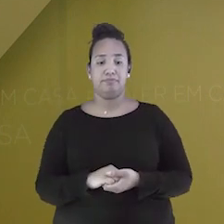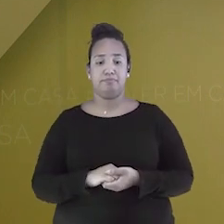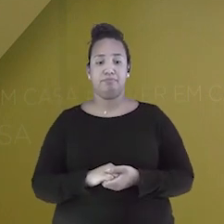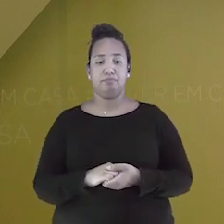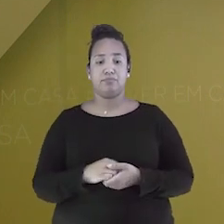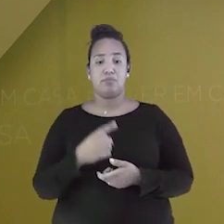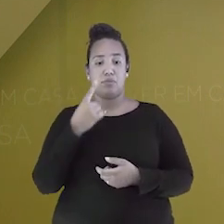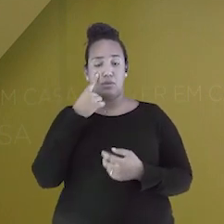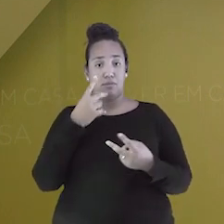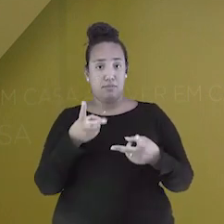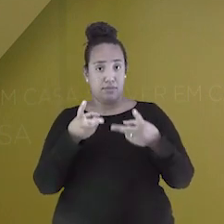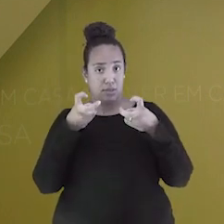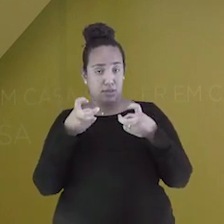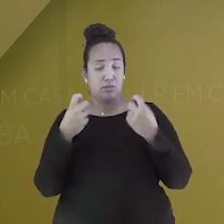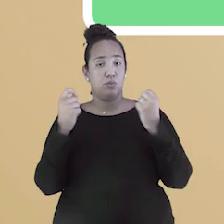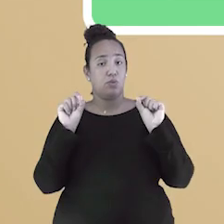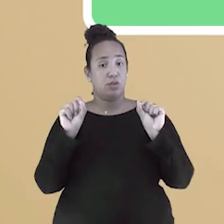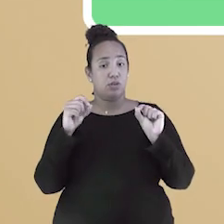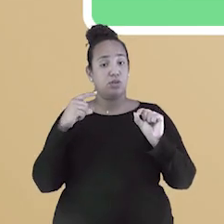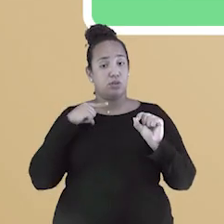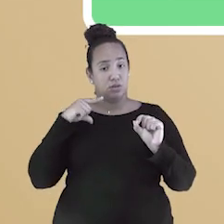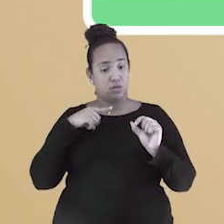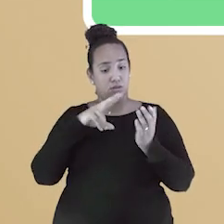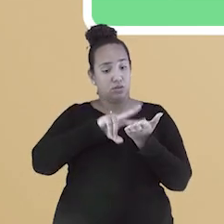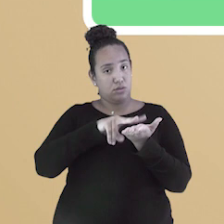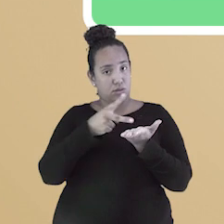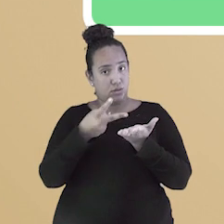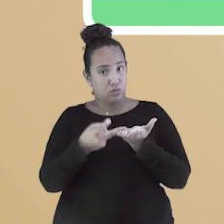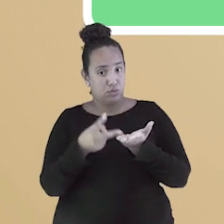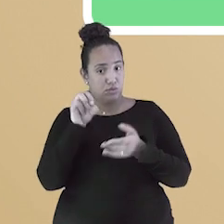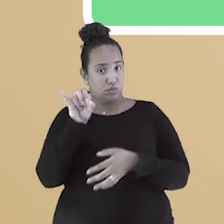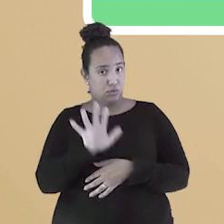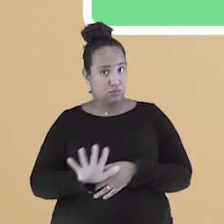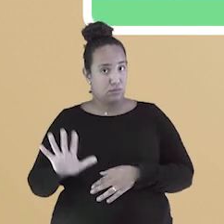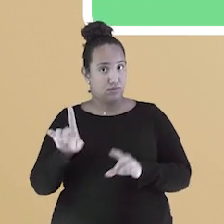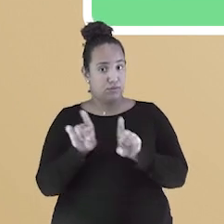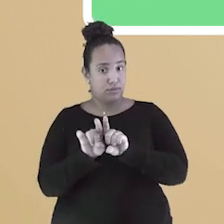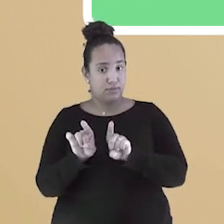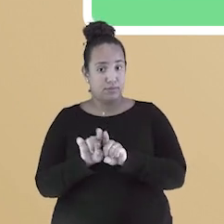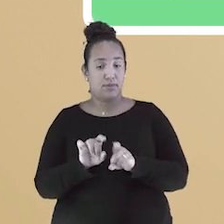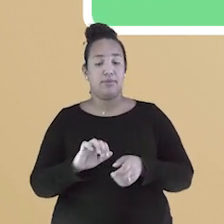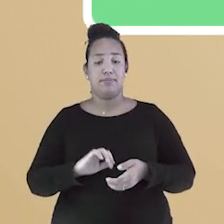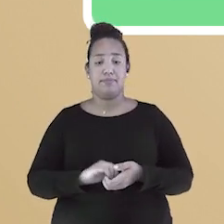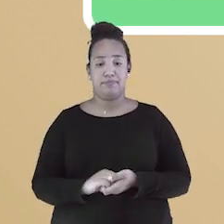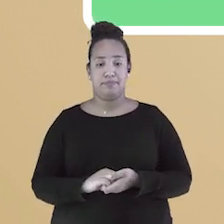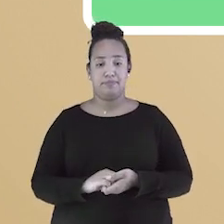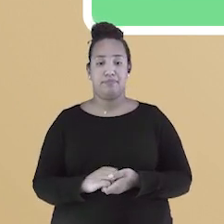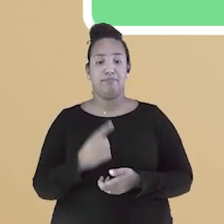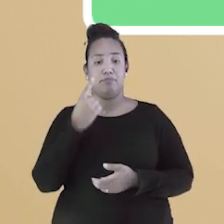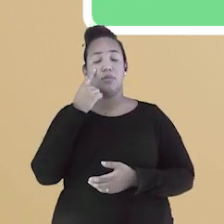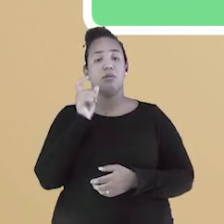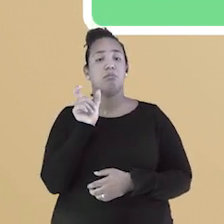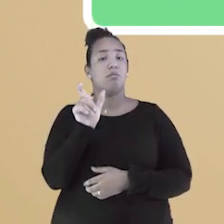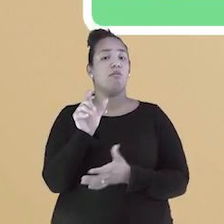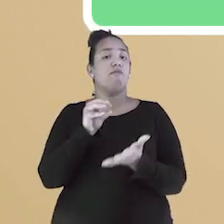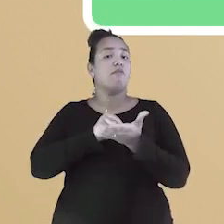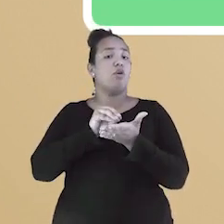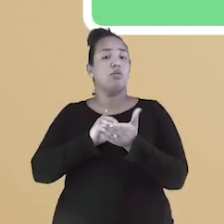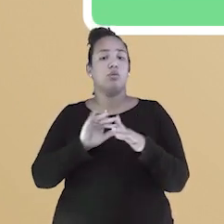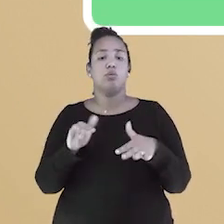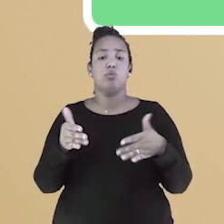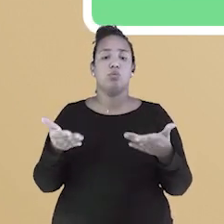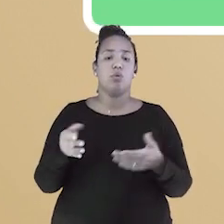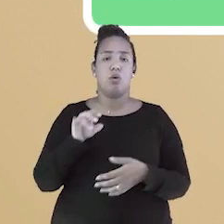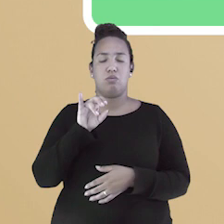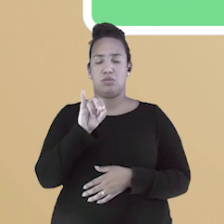sempre à esquerda na tela. This is, what? Se estou falando de mim mesmo, qual